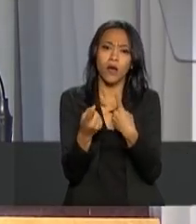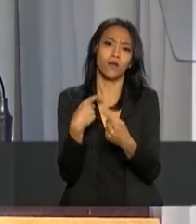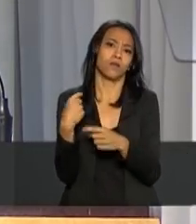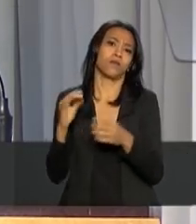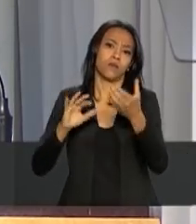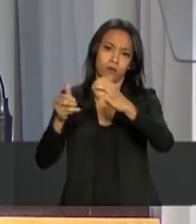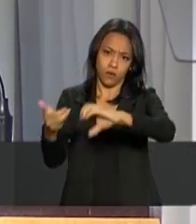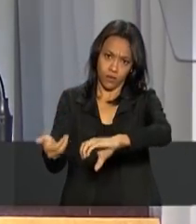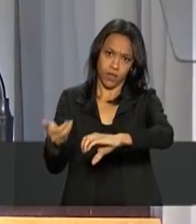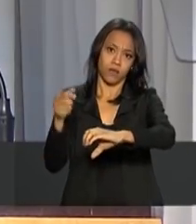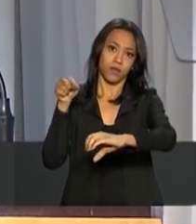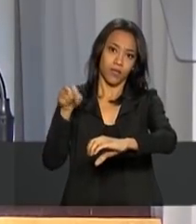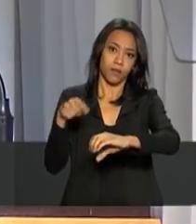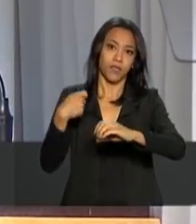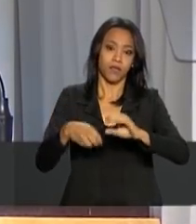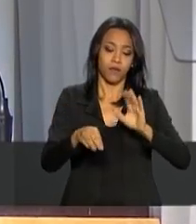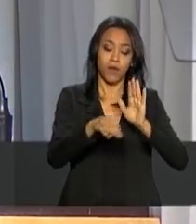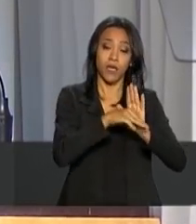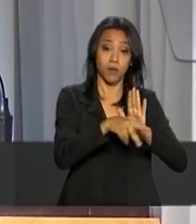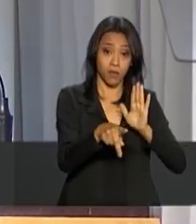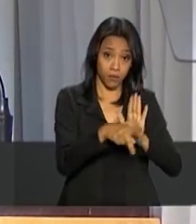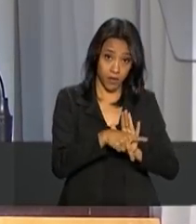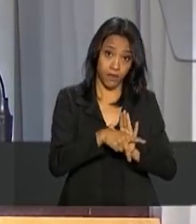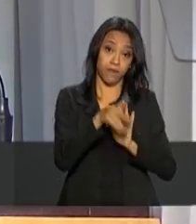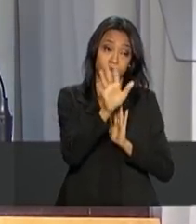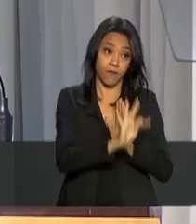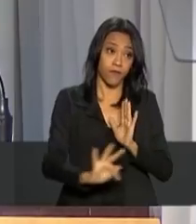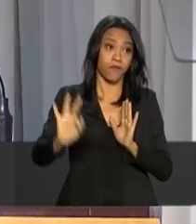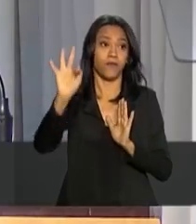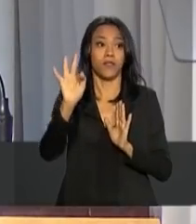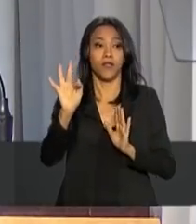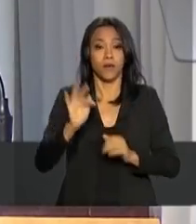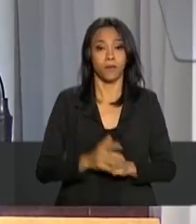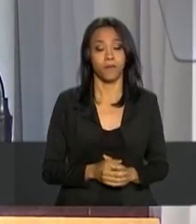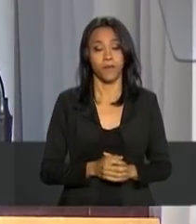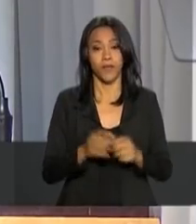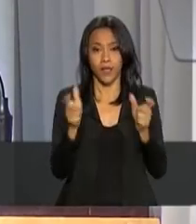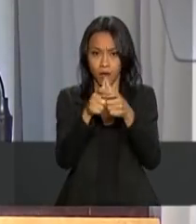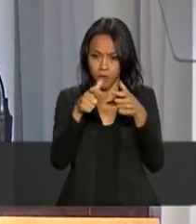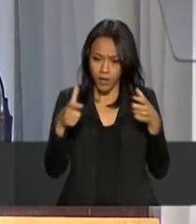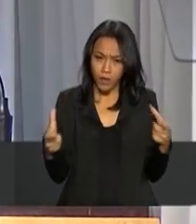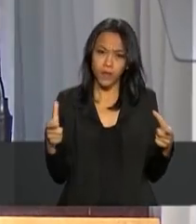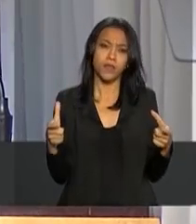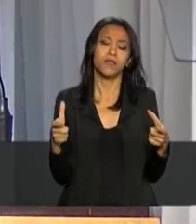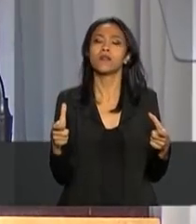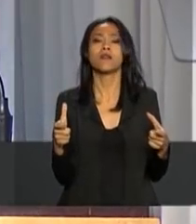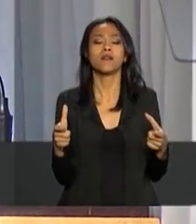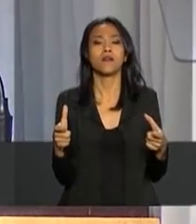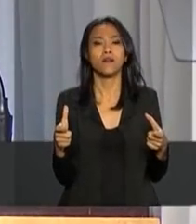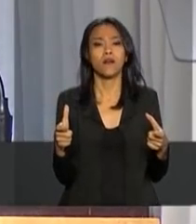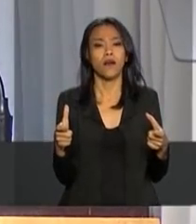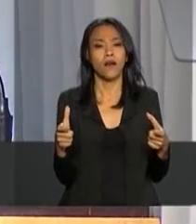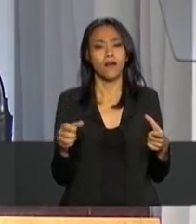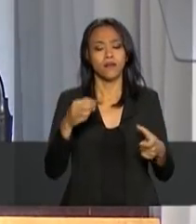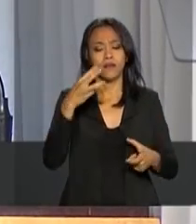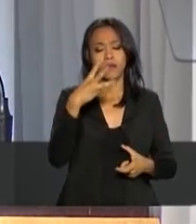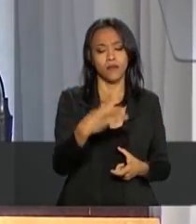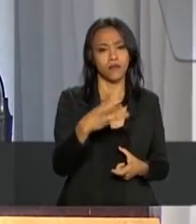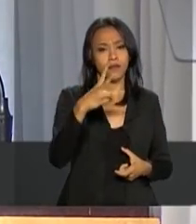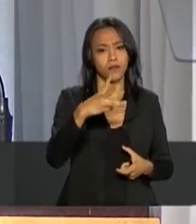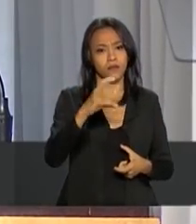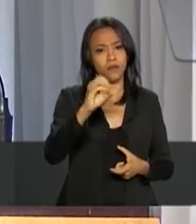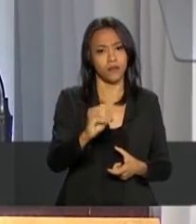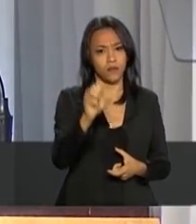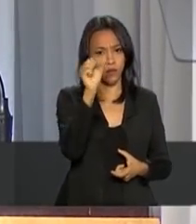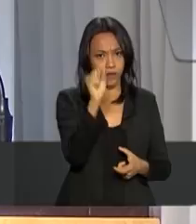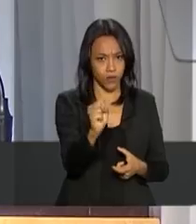afinal, demandava uma emenda à Constituição Federal, exigente de uma maioria qualificada de 308 votos. E